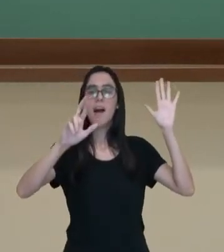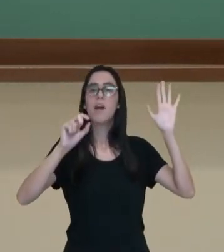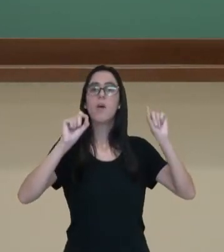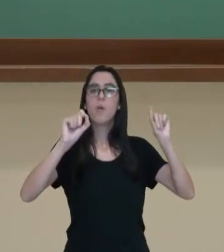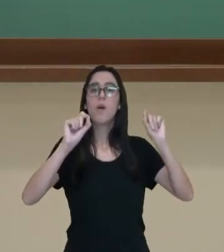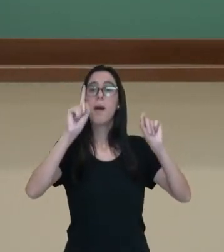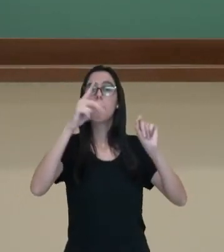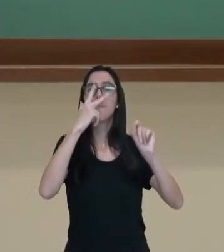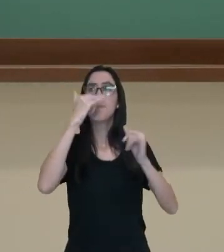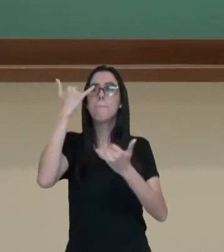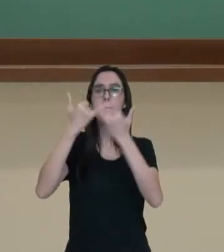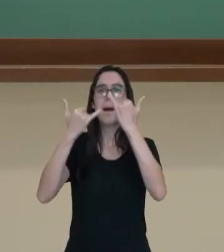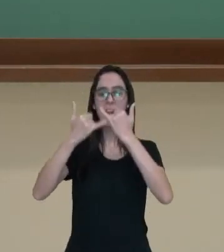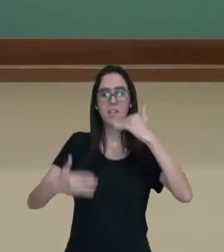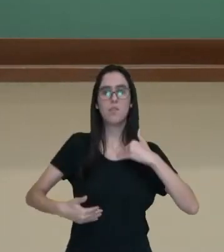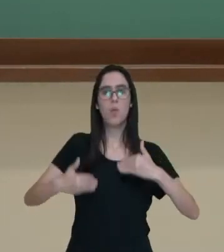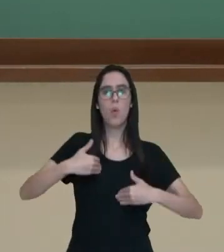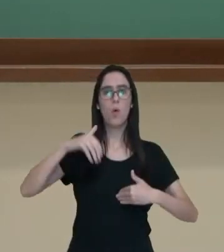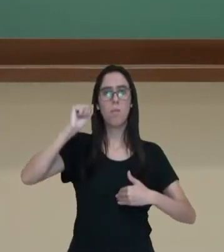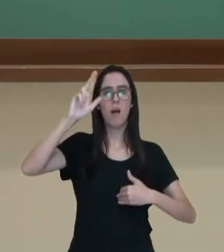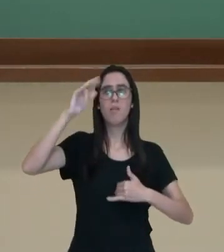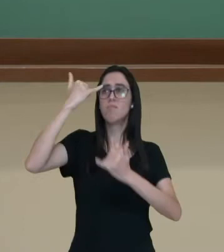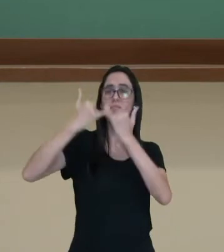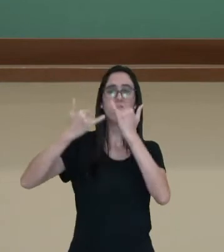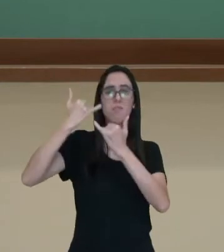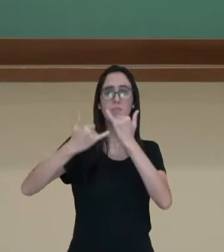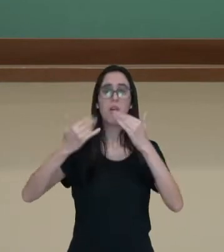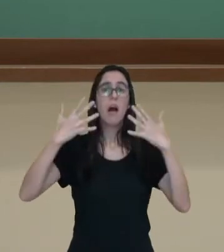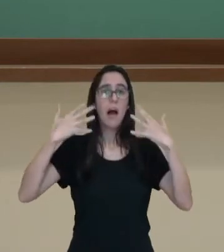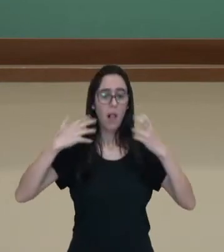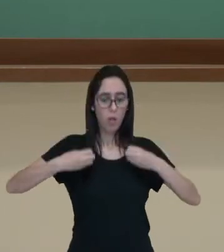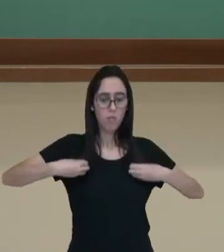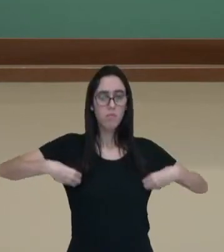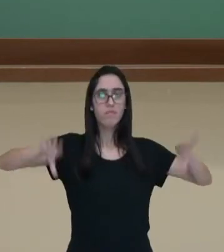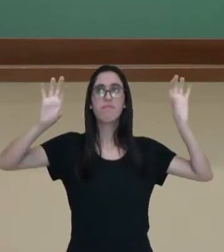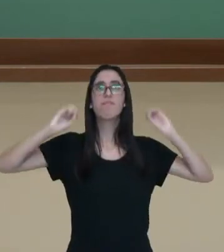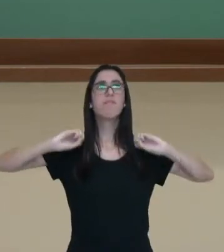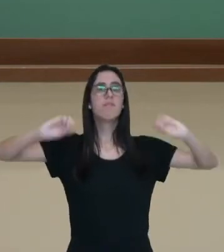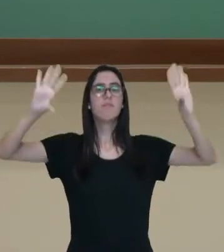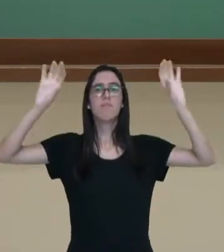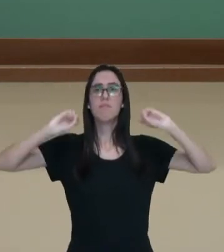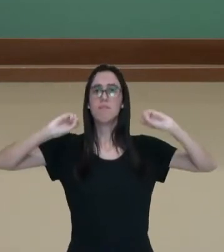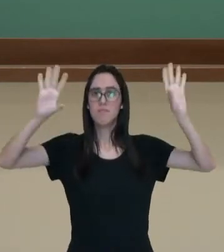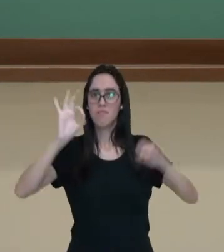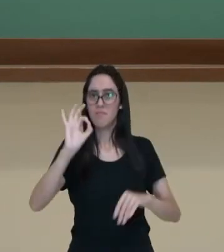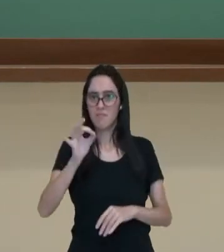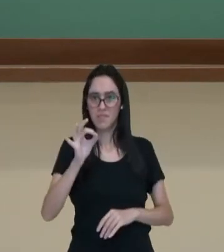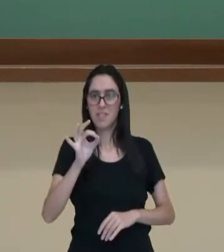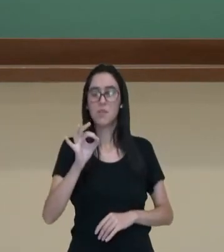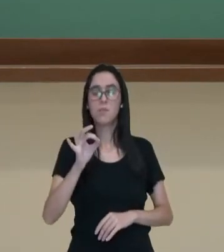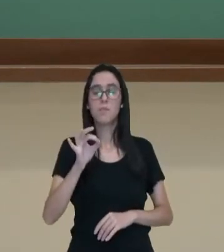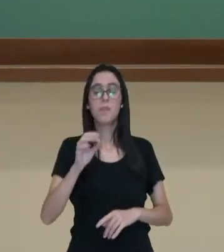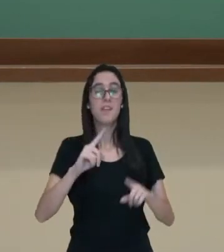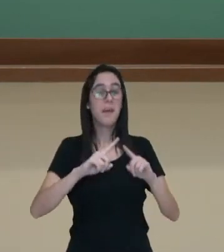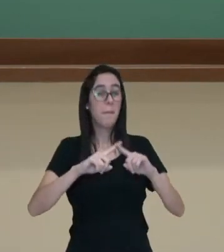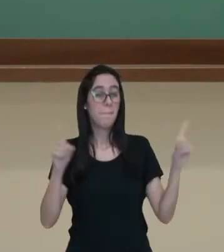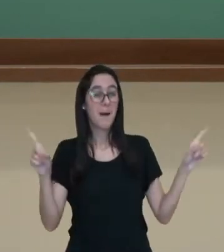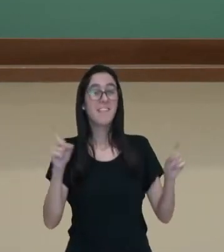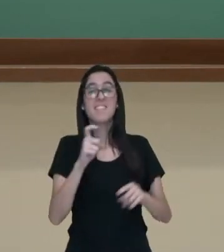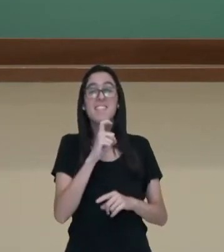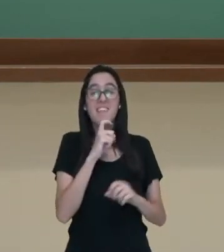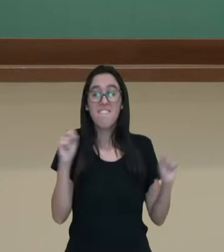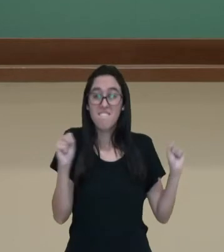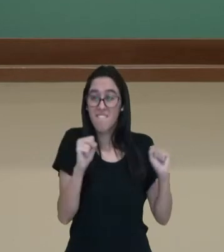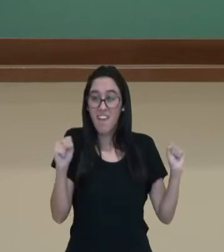do seu corpo. Então, você perde calor para o ar, sai calor para o ar. Agora, no inverno,